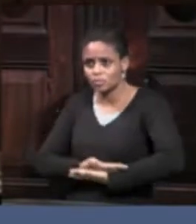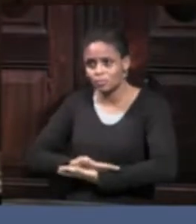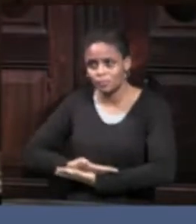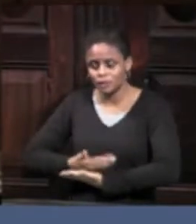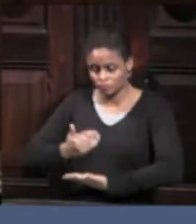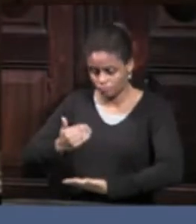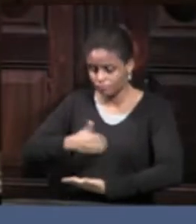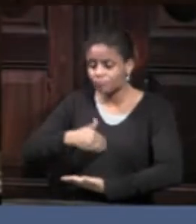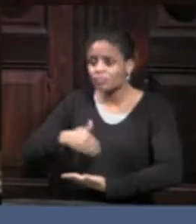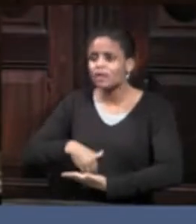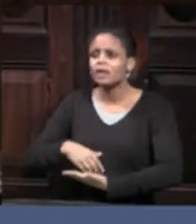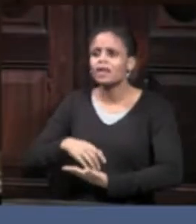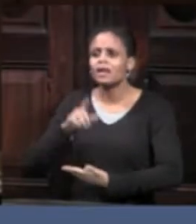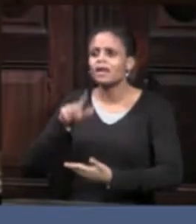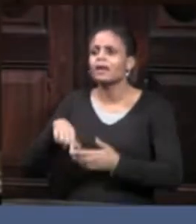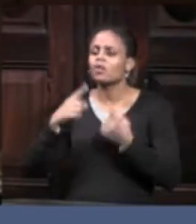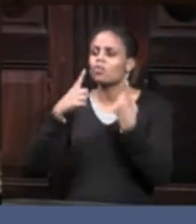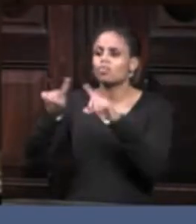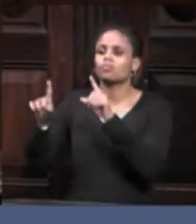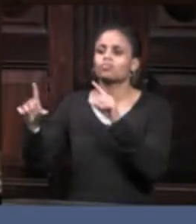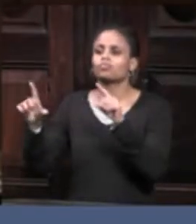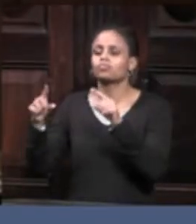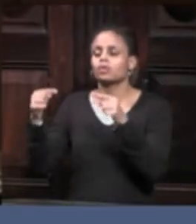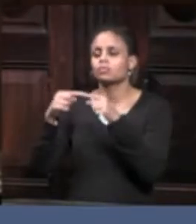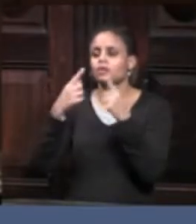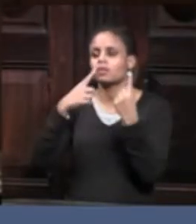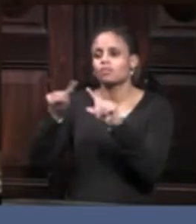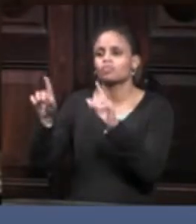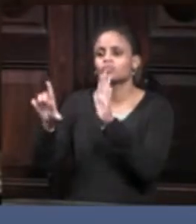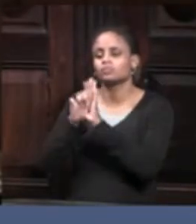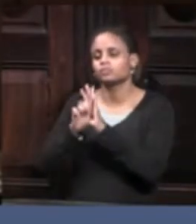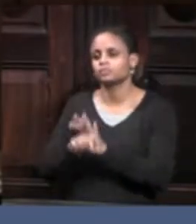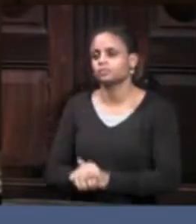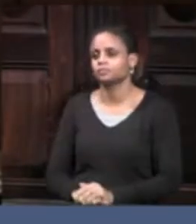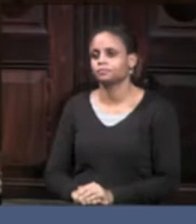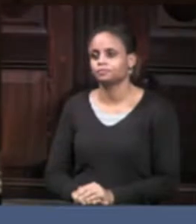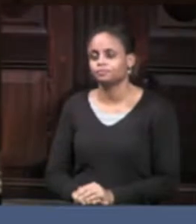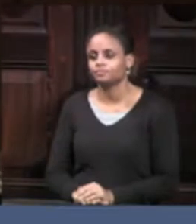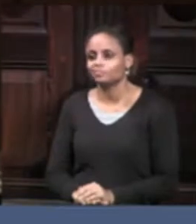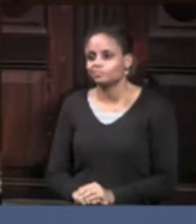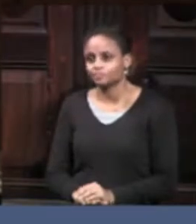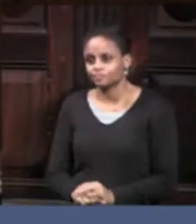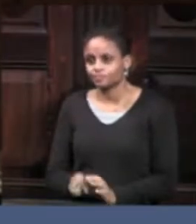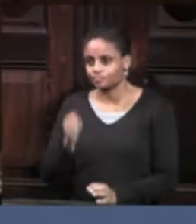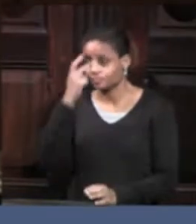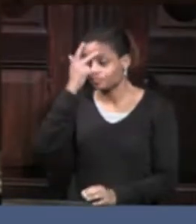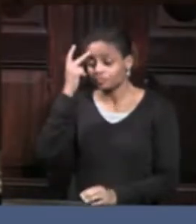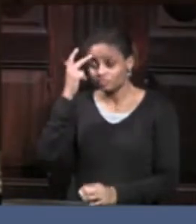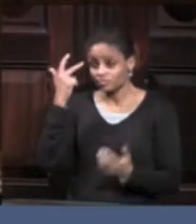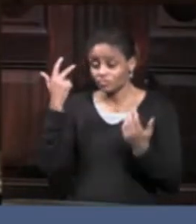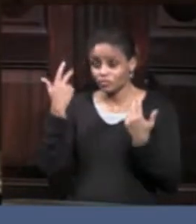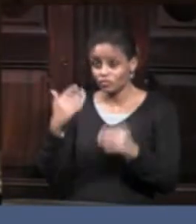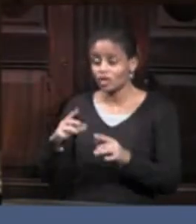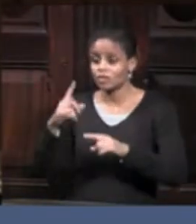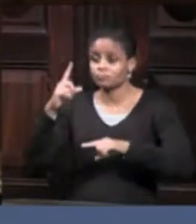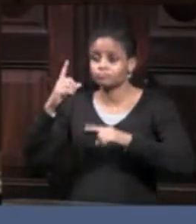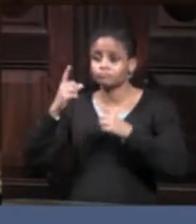à luz da democracia. É quem não quer debater o tema à